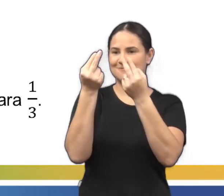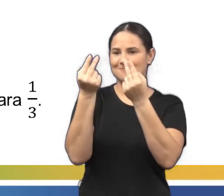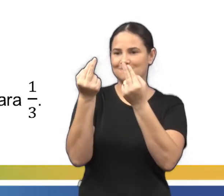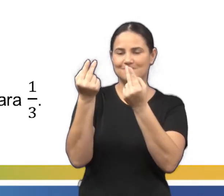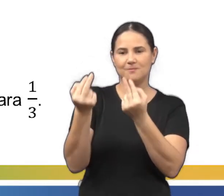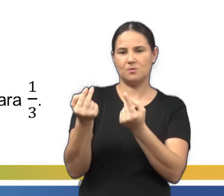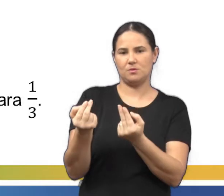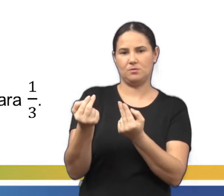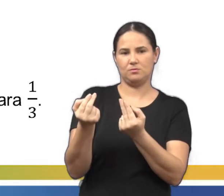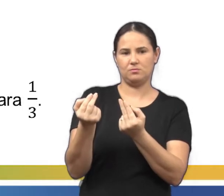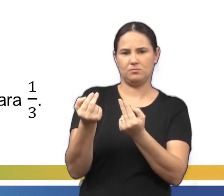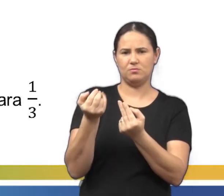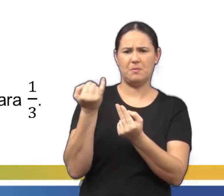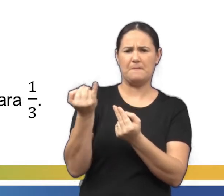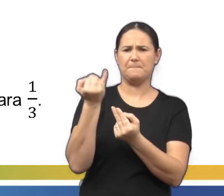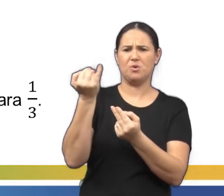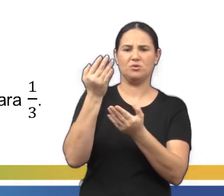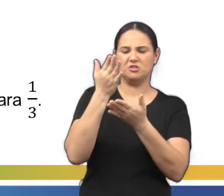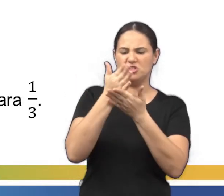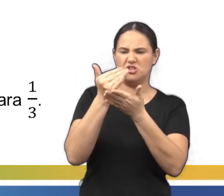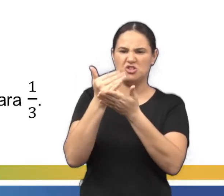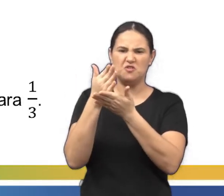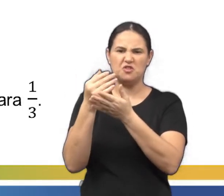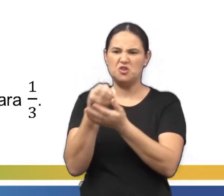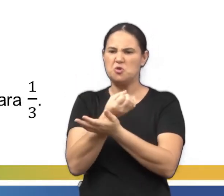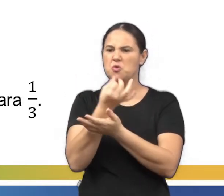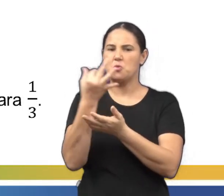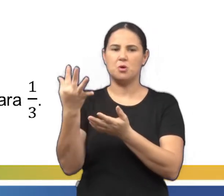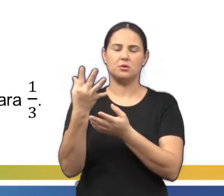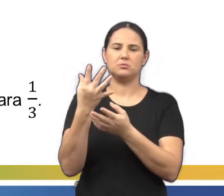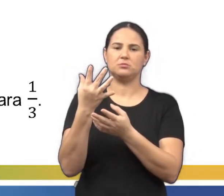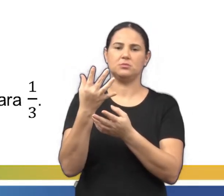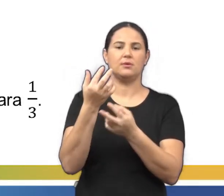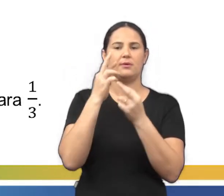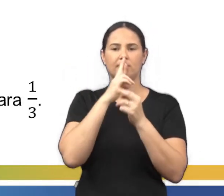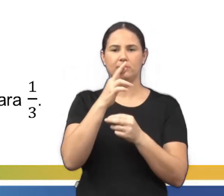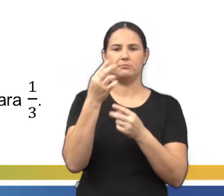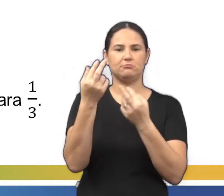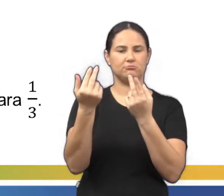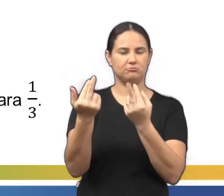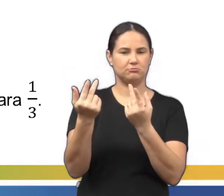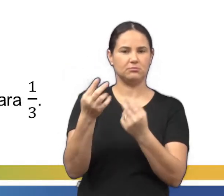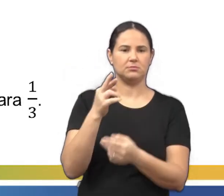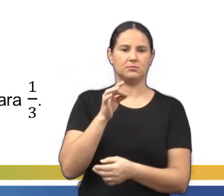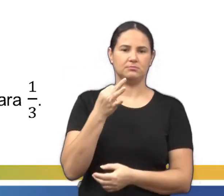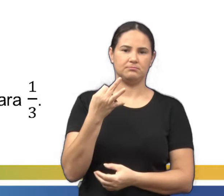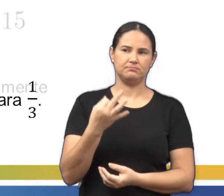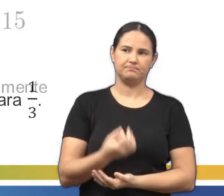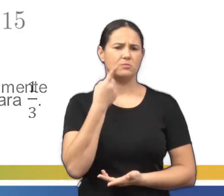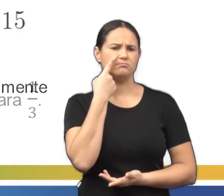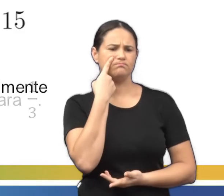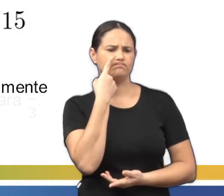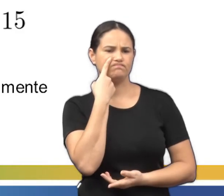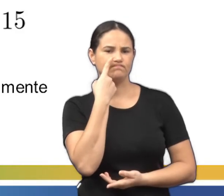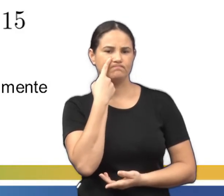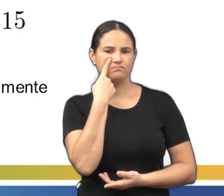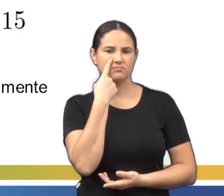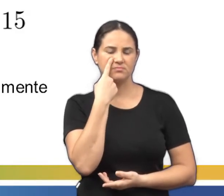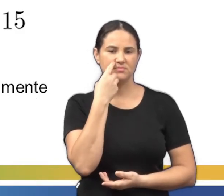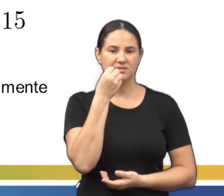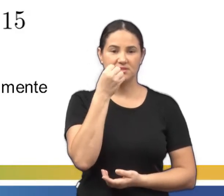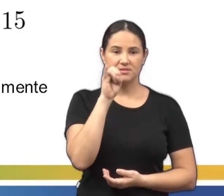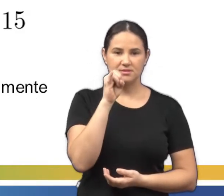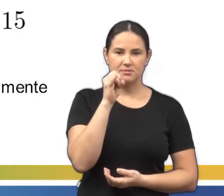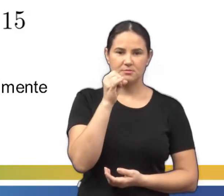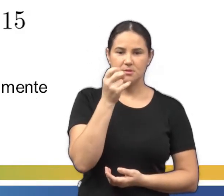importa em quantas partes eu divida, a quantidade vai continuar sendo a mesma, tá? Para verificar se duas